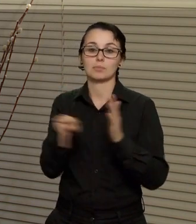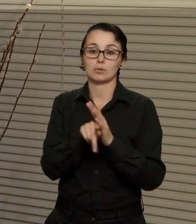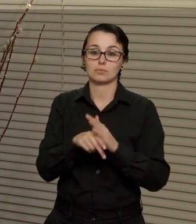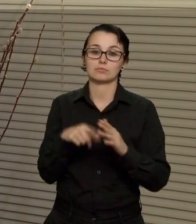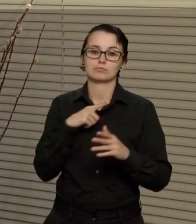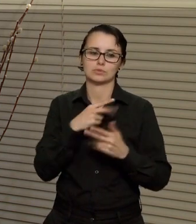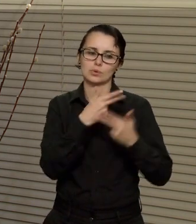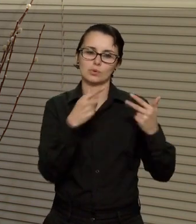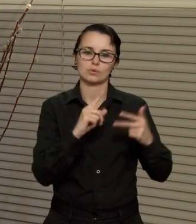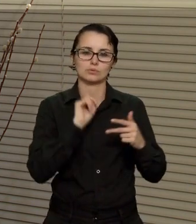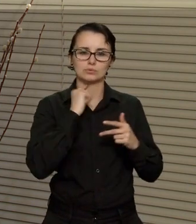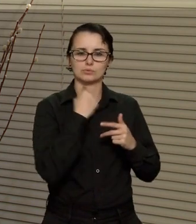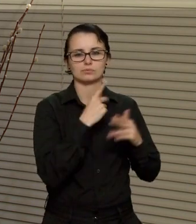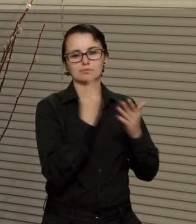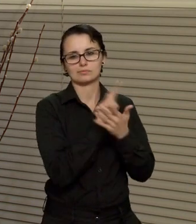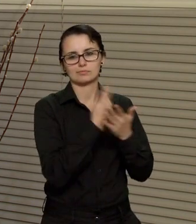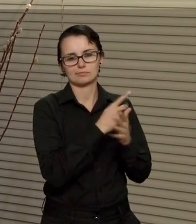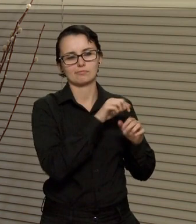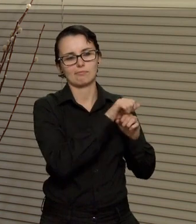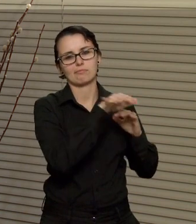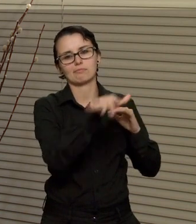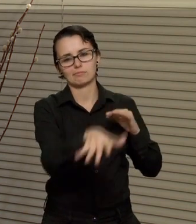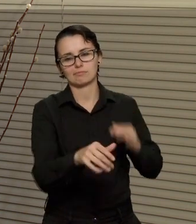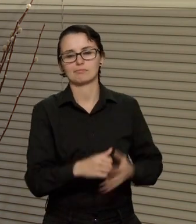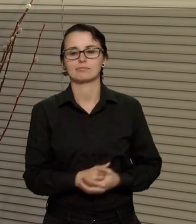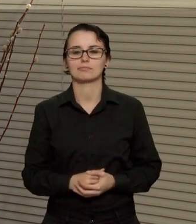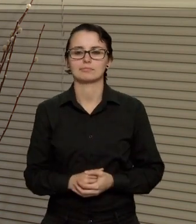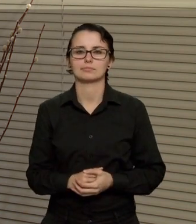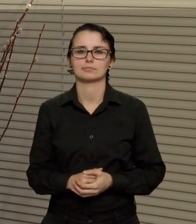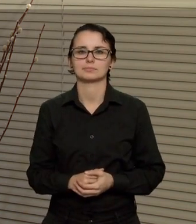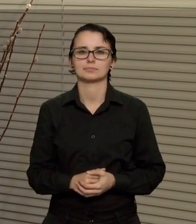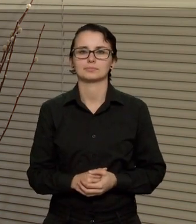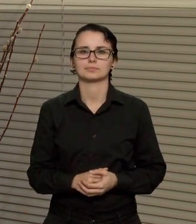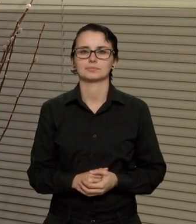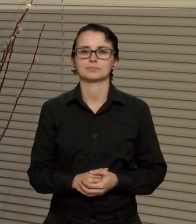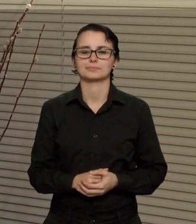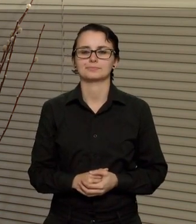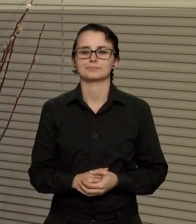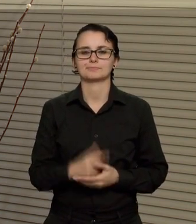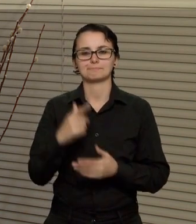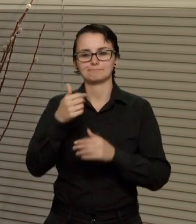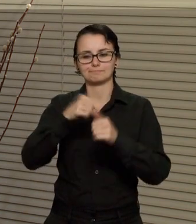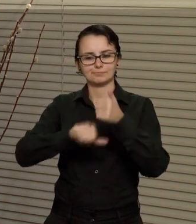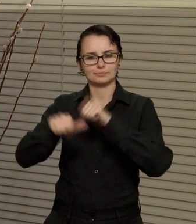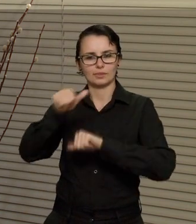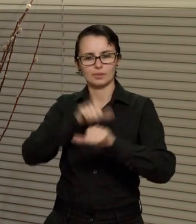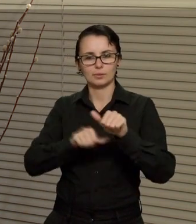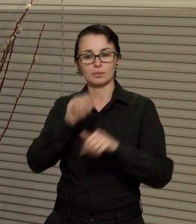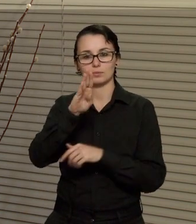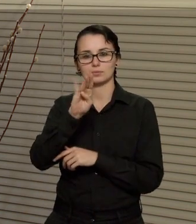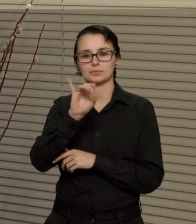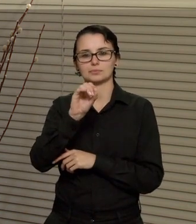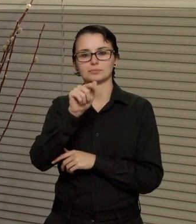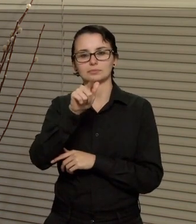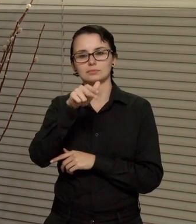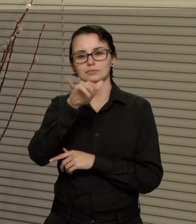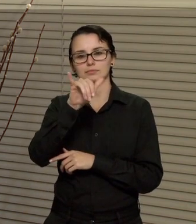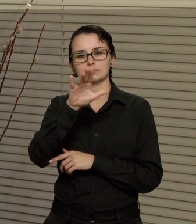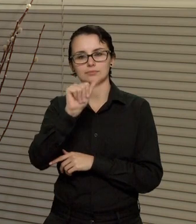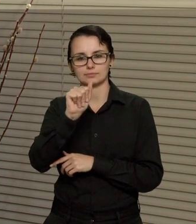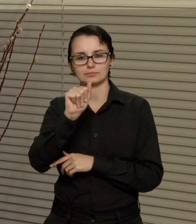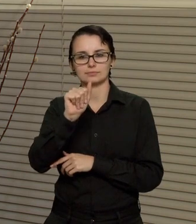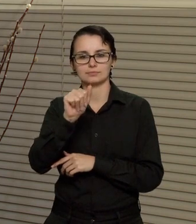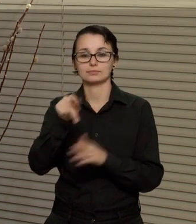de despejos inadequados de esgoto, por exemplo. A demanda bioquímica de oxigênio, ou